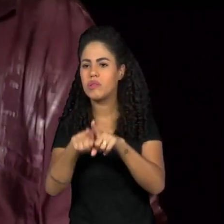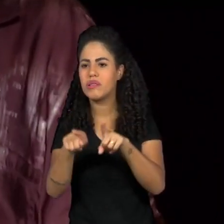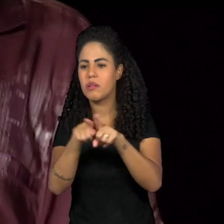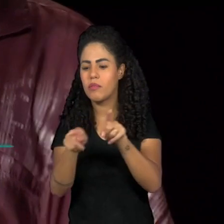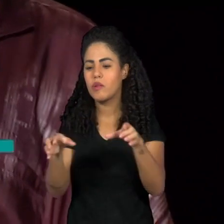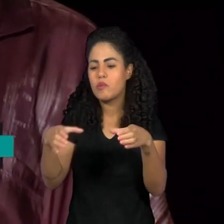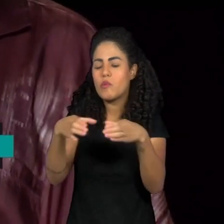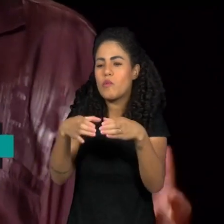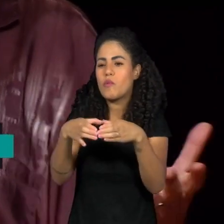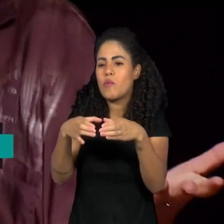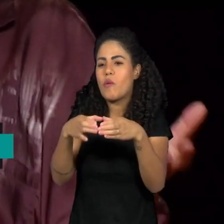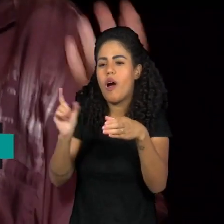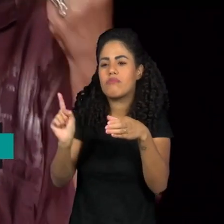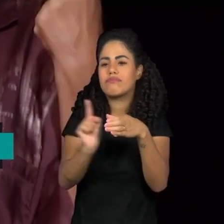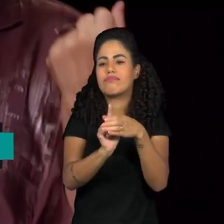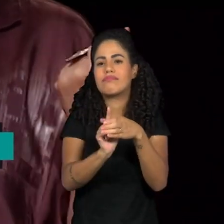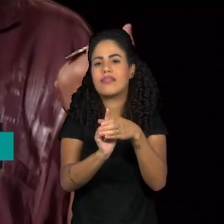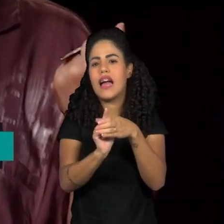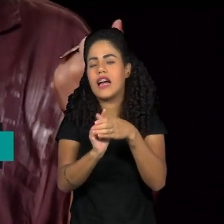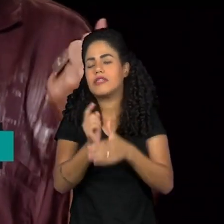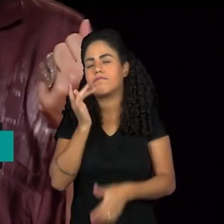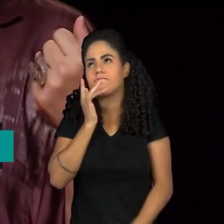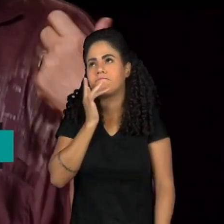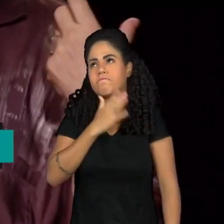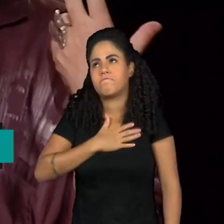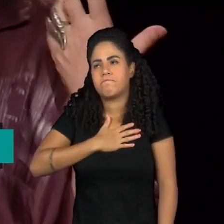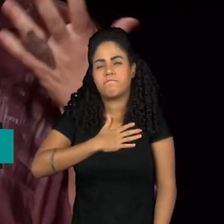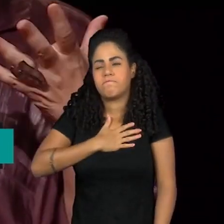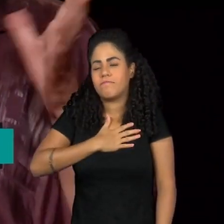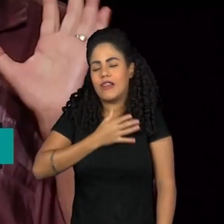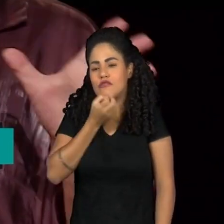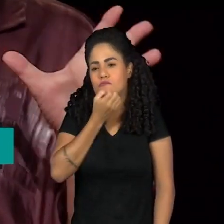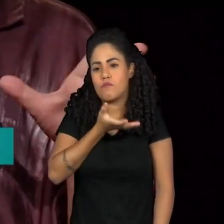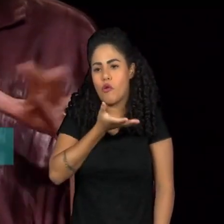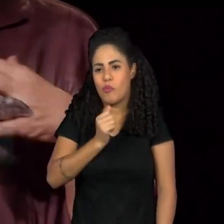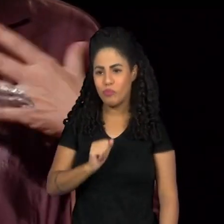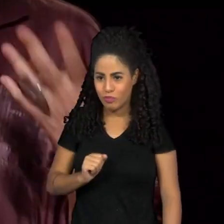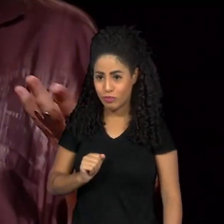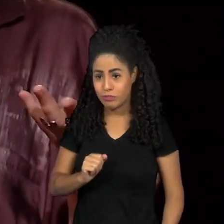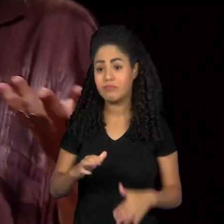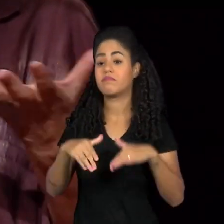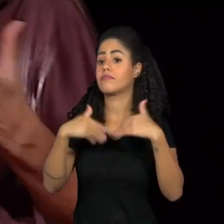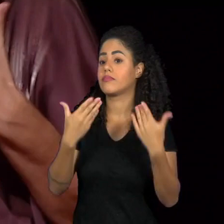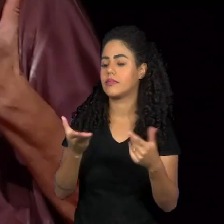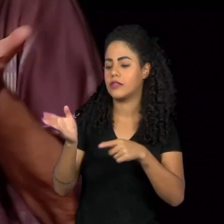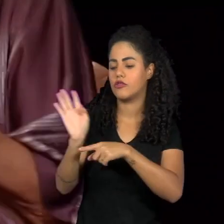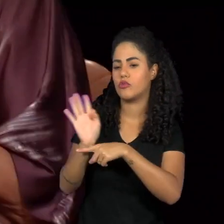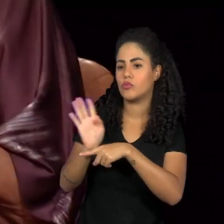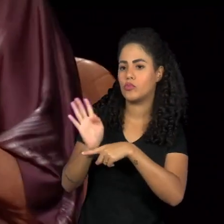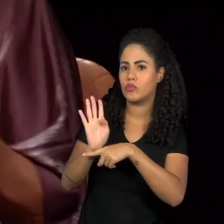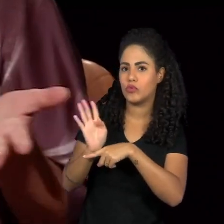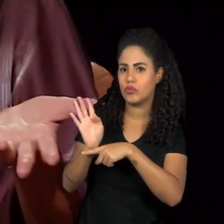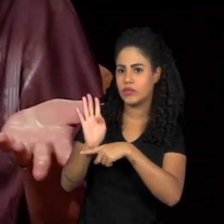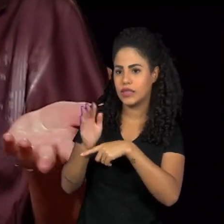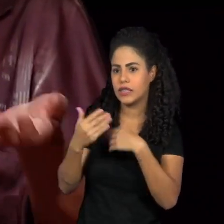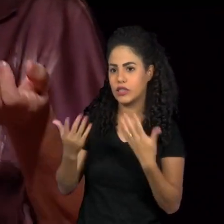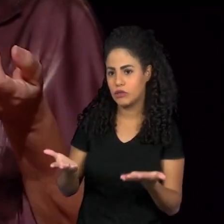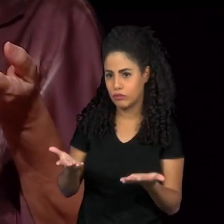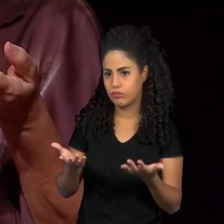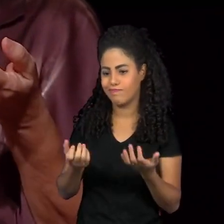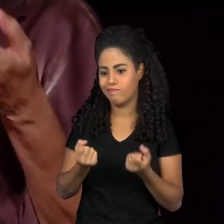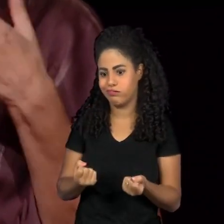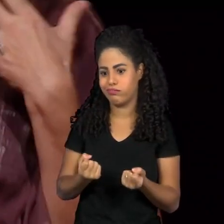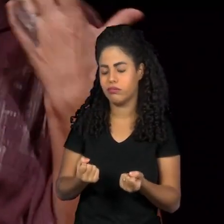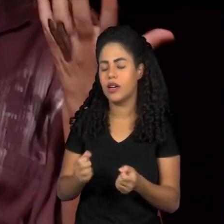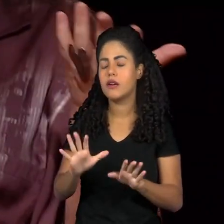elenco. Foi muito gostoso, por incrível que pareça. Pesado e tudo, o filme, não é nem pesado, na verdade, né?